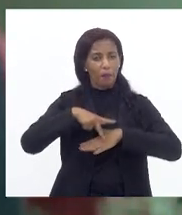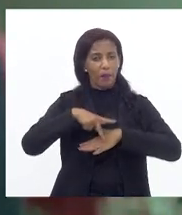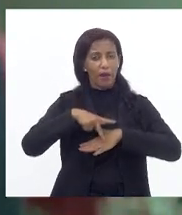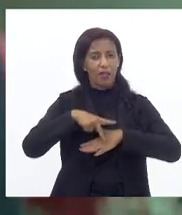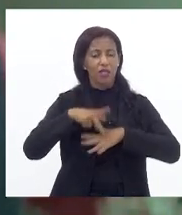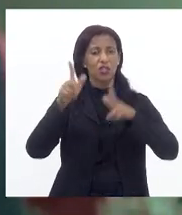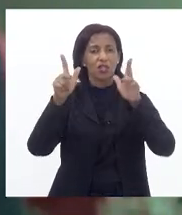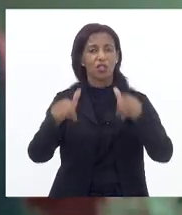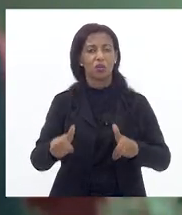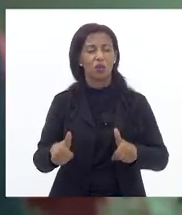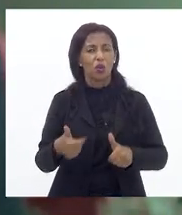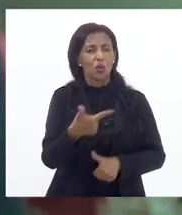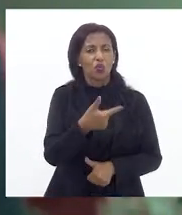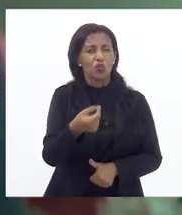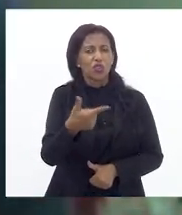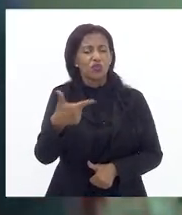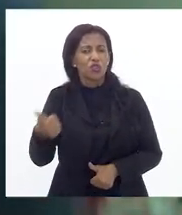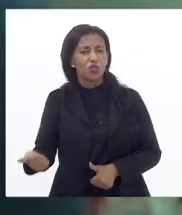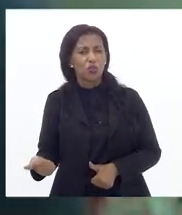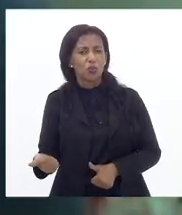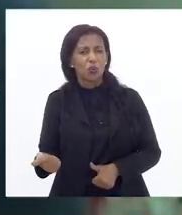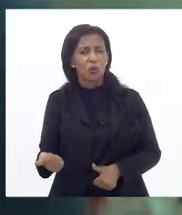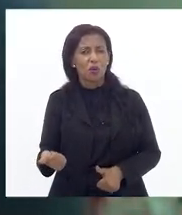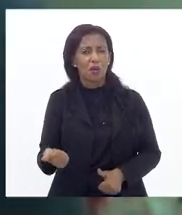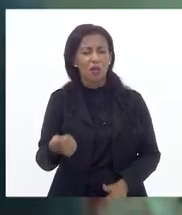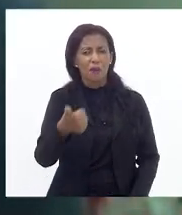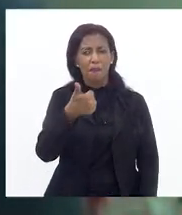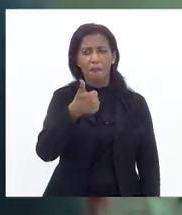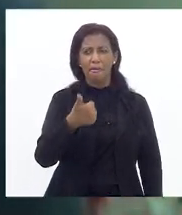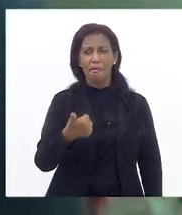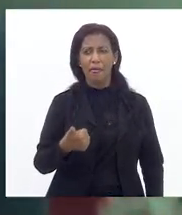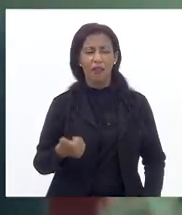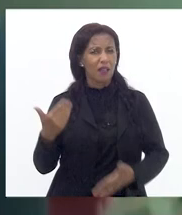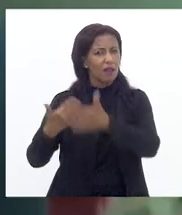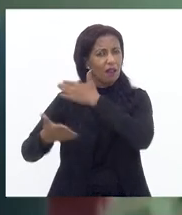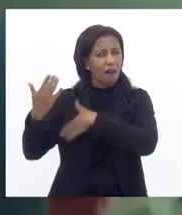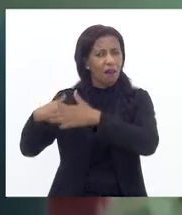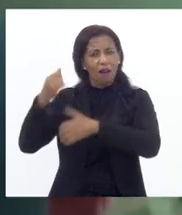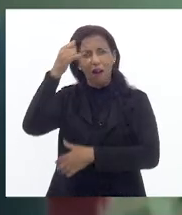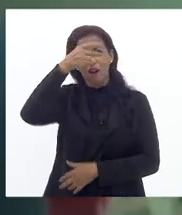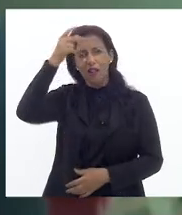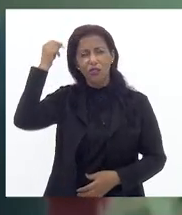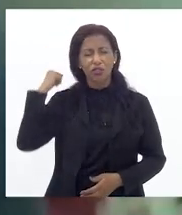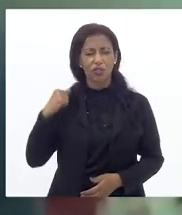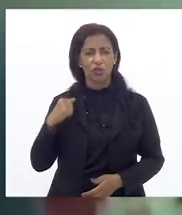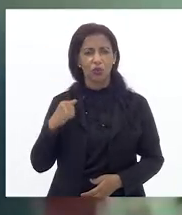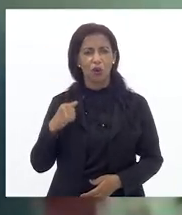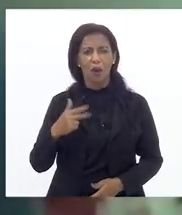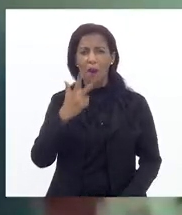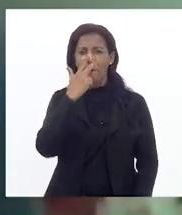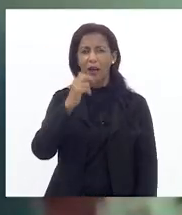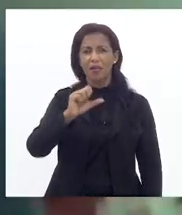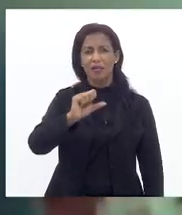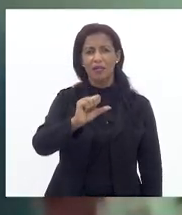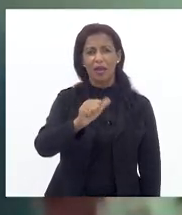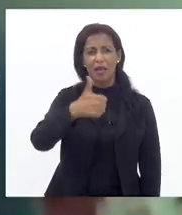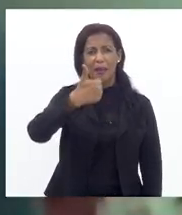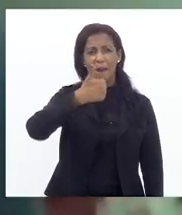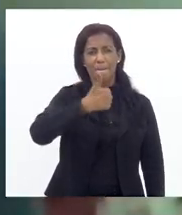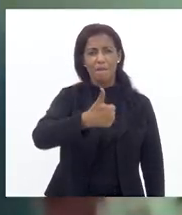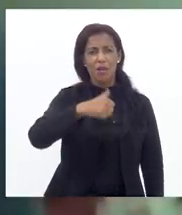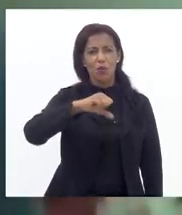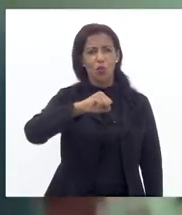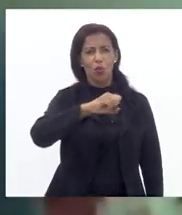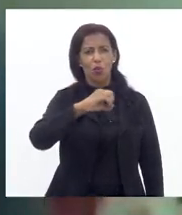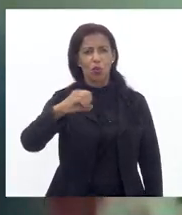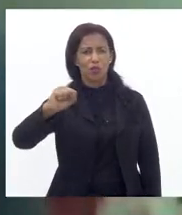e2021 é isso 2008 não sai de linha de Sérgio hoje Passou acabou se